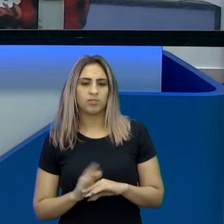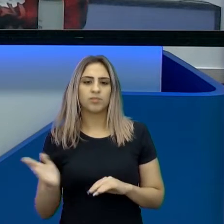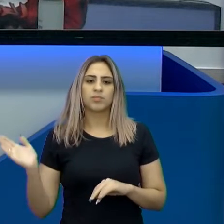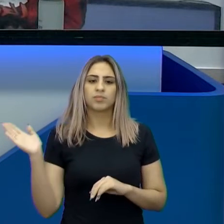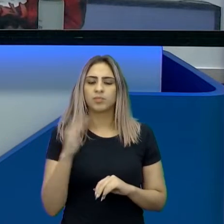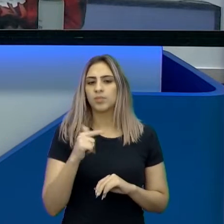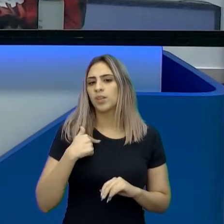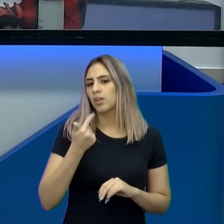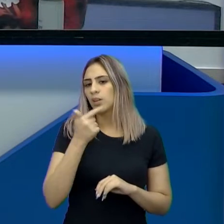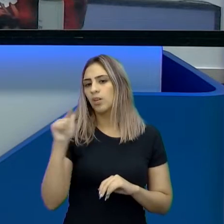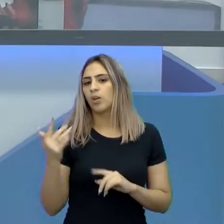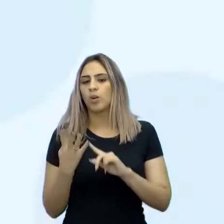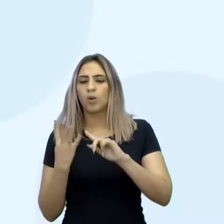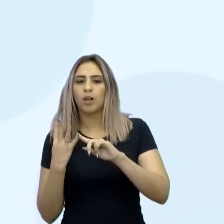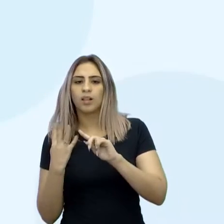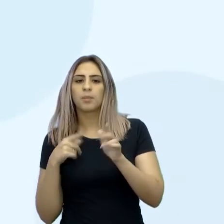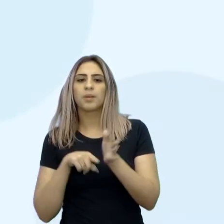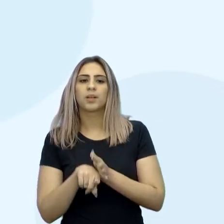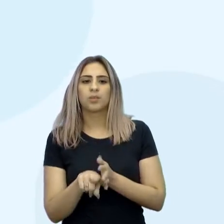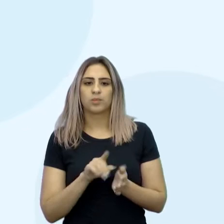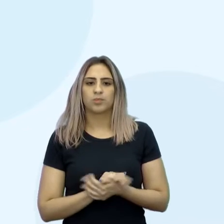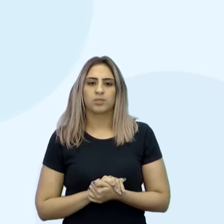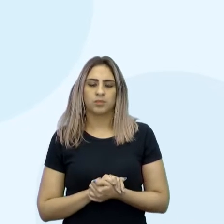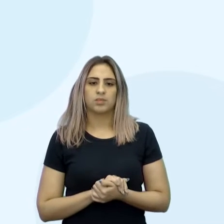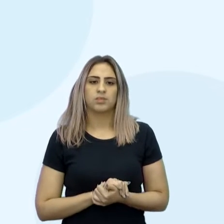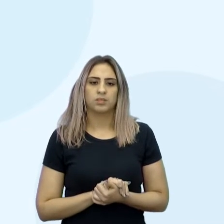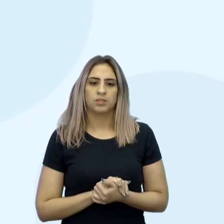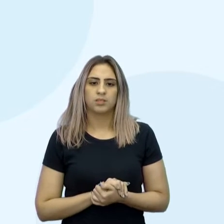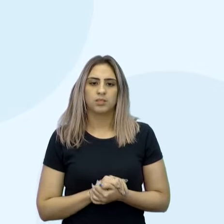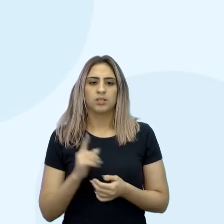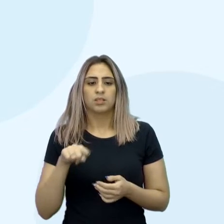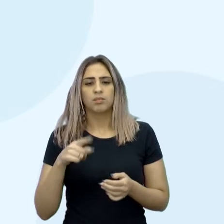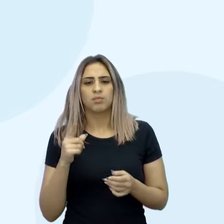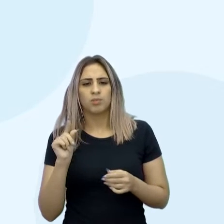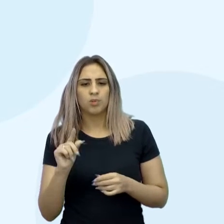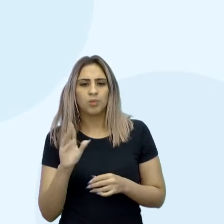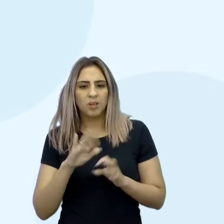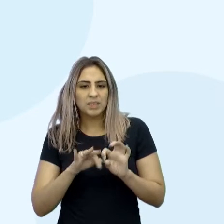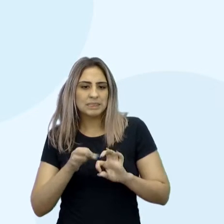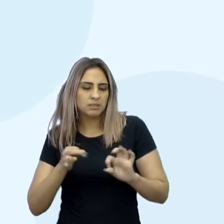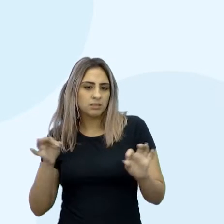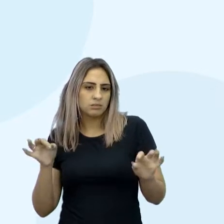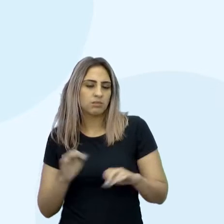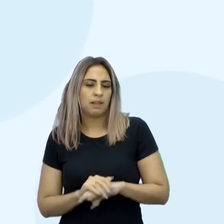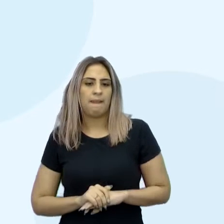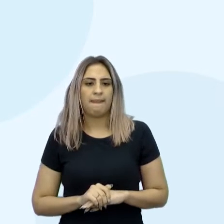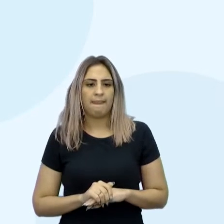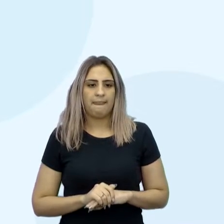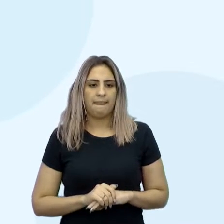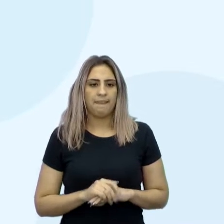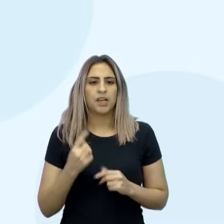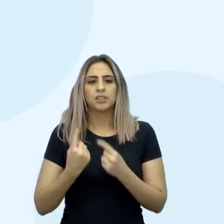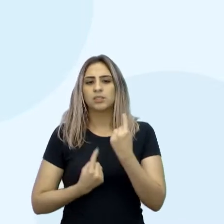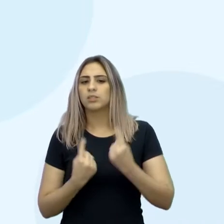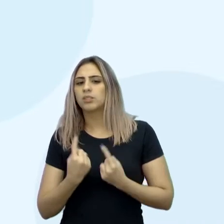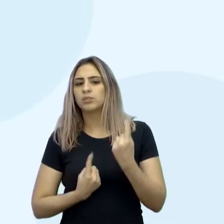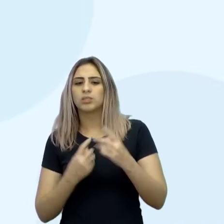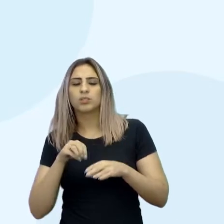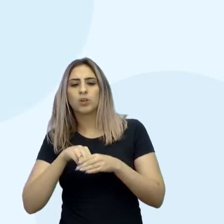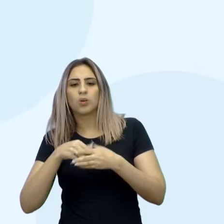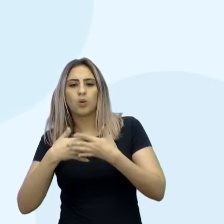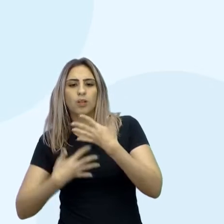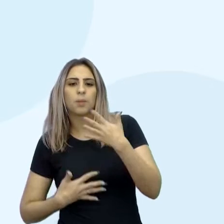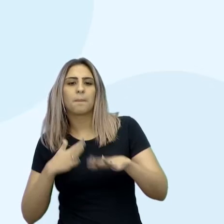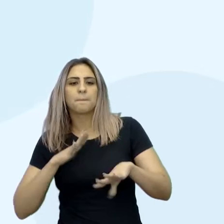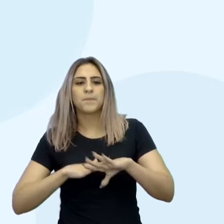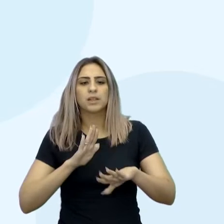nossa quarta pergunta, então. Vamos lá. Essa aqui é um pouquinho mais extensa, tá? Pois, quais foram os conteúdos